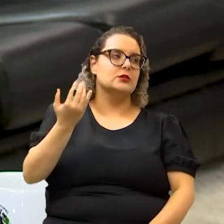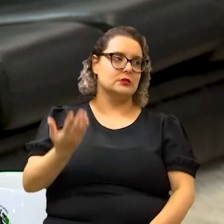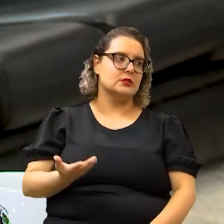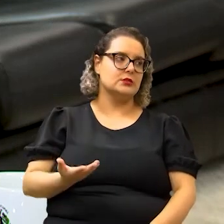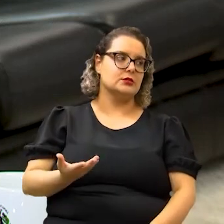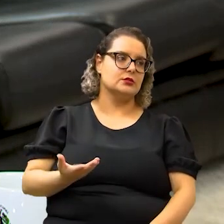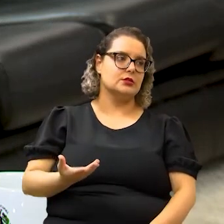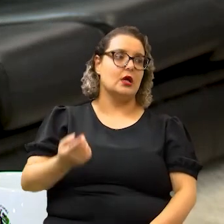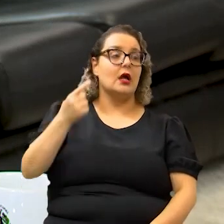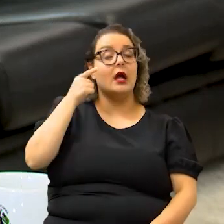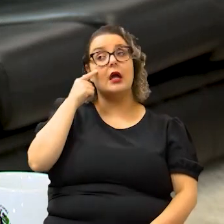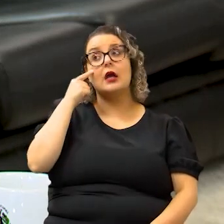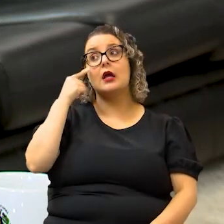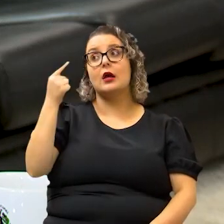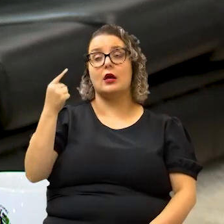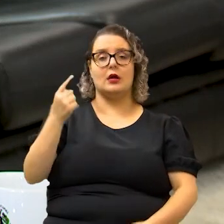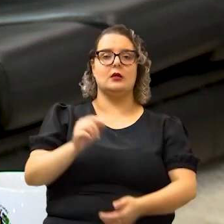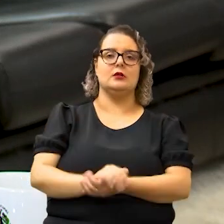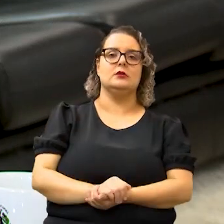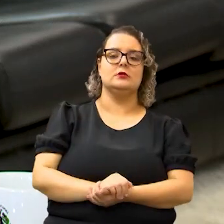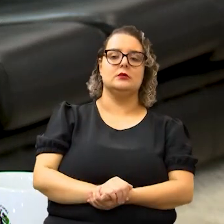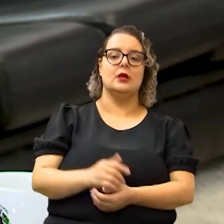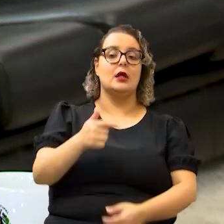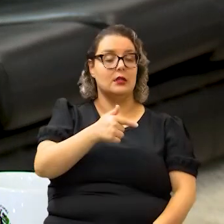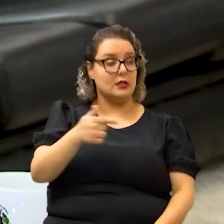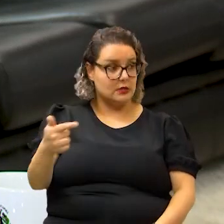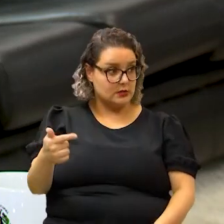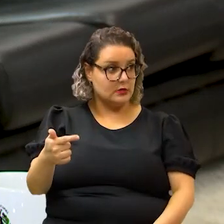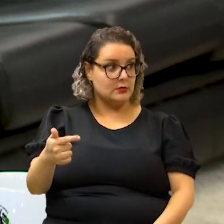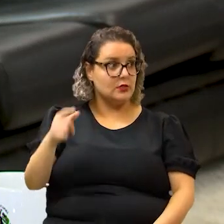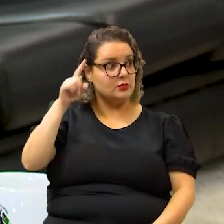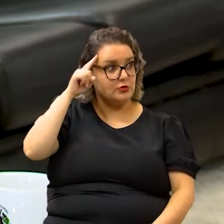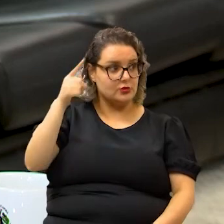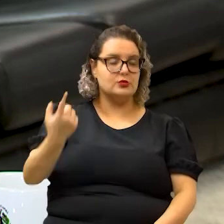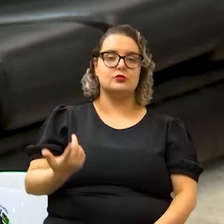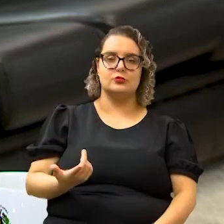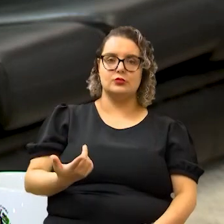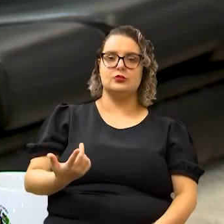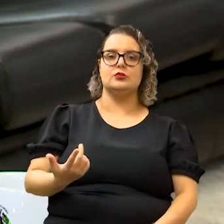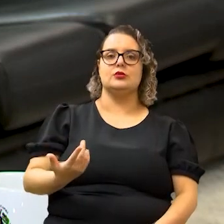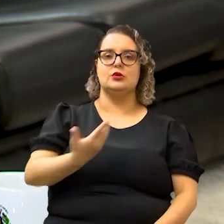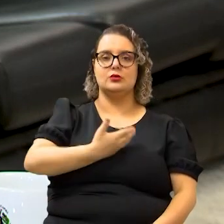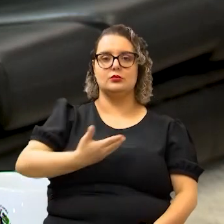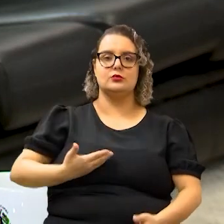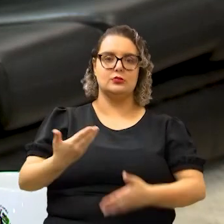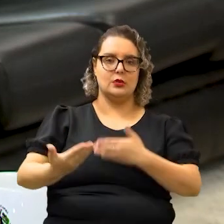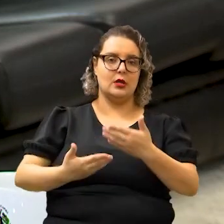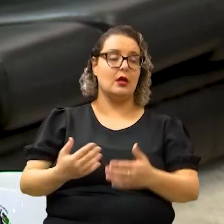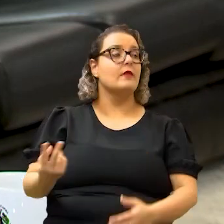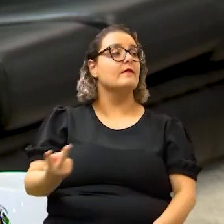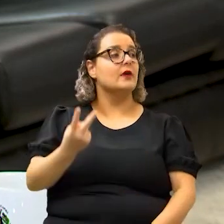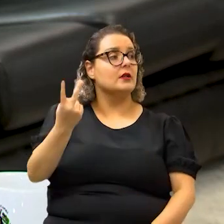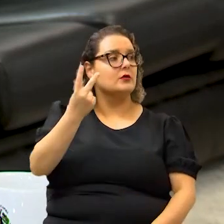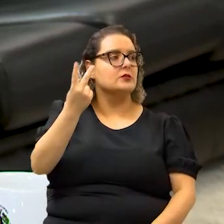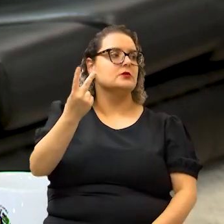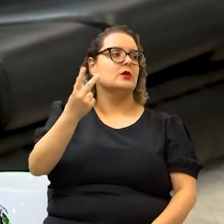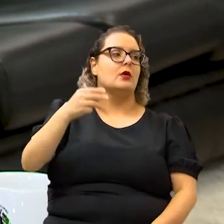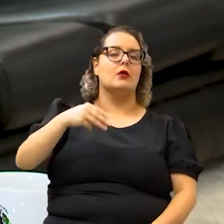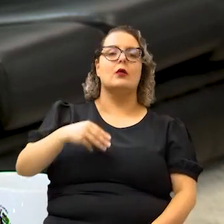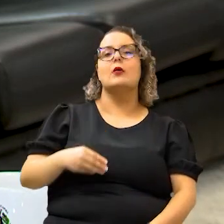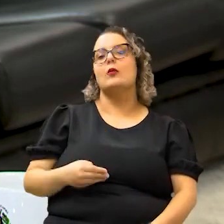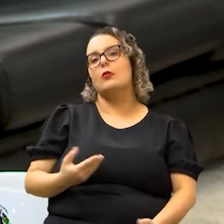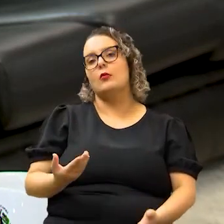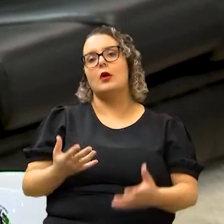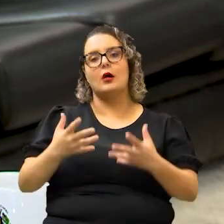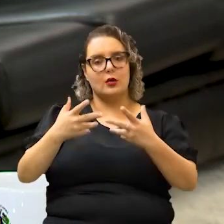é fundamental. Então, a ideia da semana e do Dia do Servidor, primeiro, é valorizar esse trabalhador